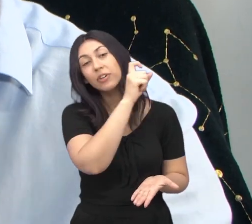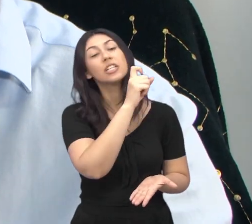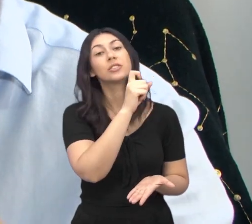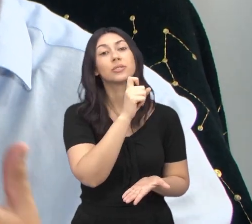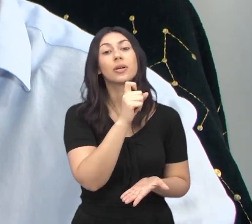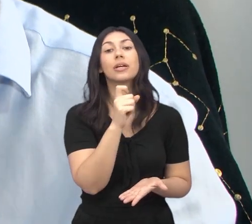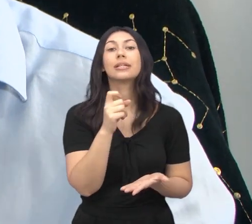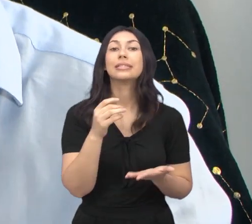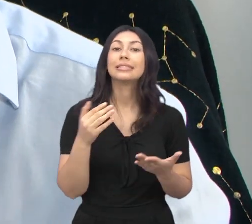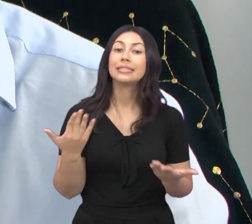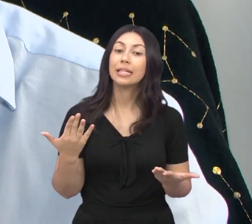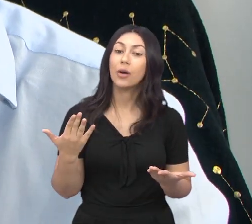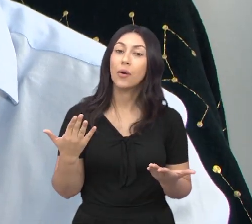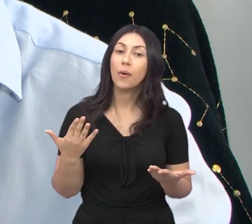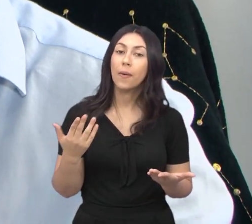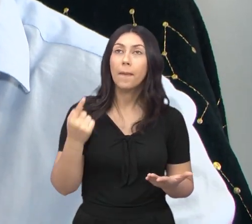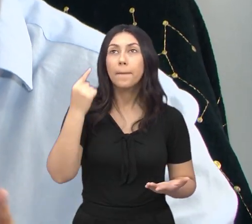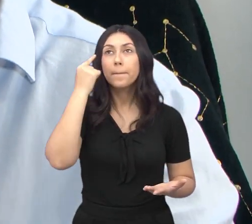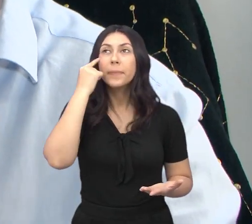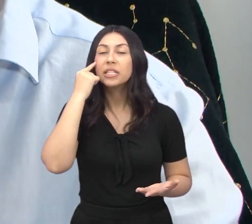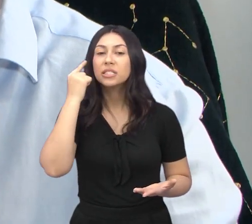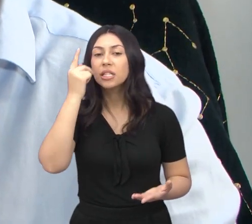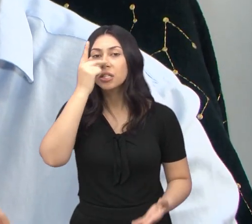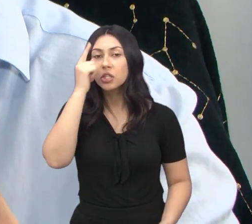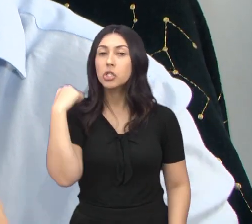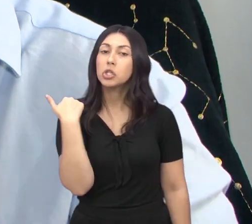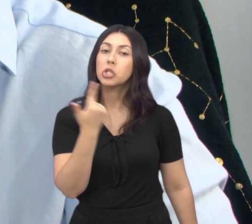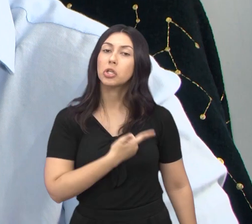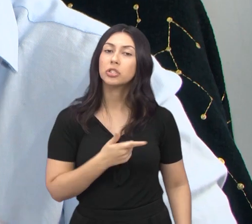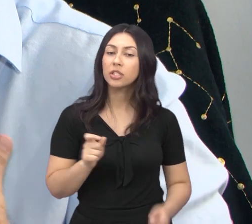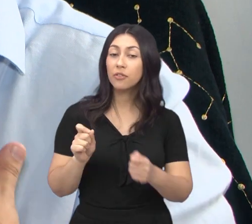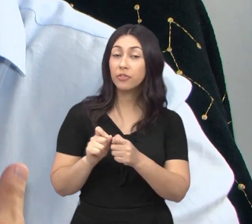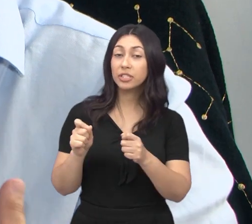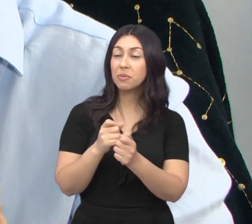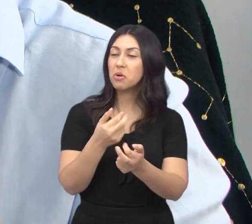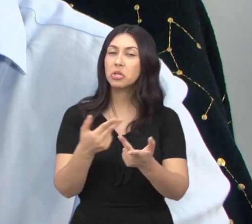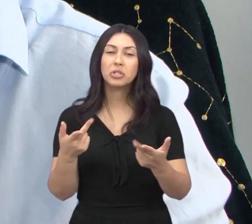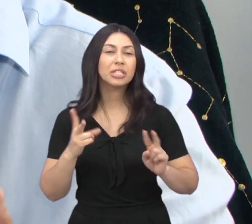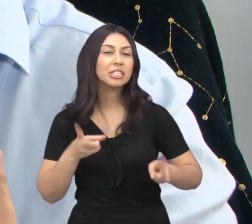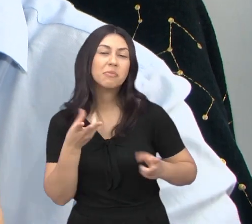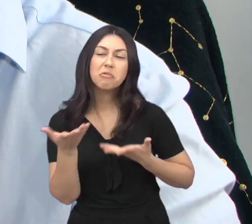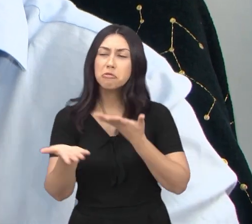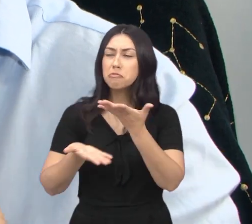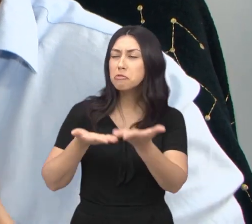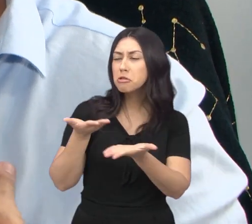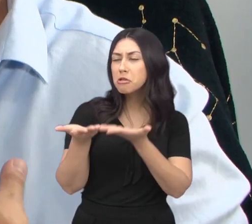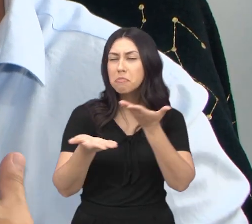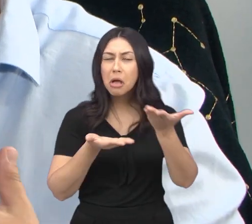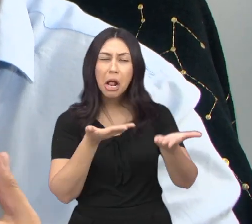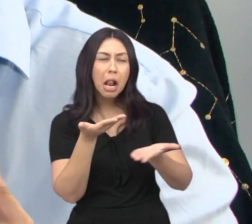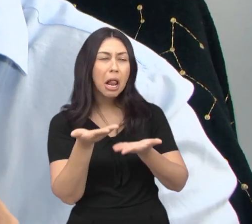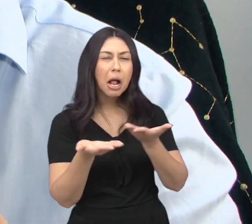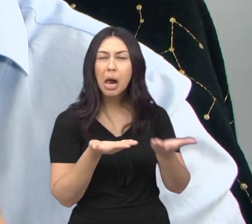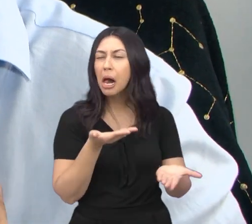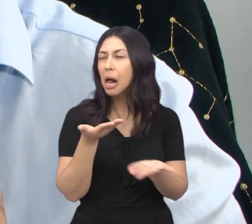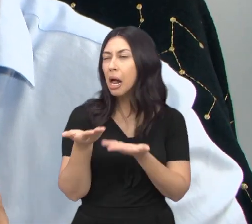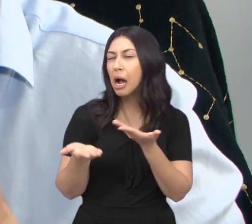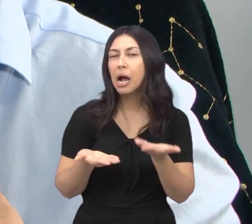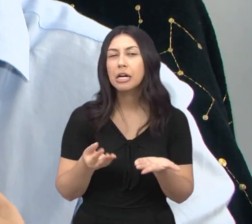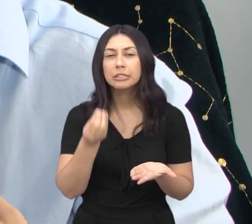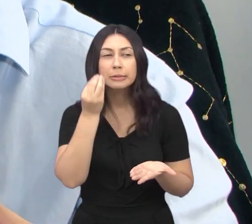embaçada, tornando o que o Sérgio Buarque de Holanda chama de o homem cordial, né? Nós fazemos as coisas todas num nível muito informal,